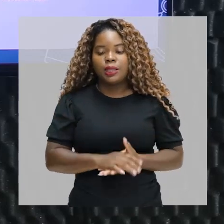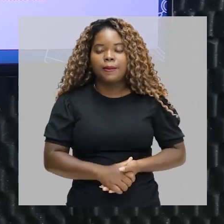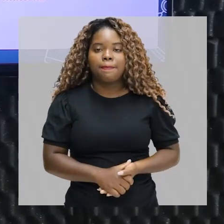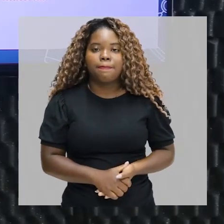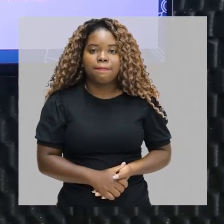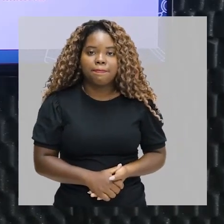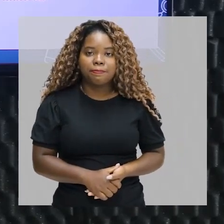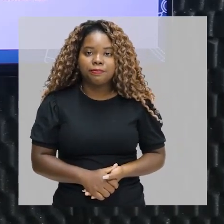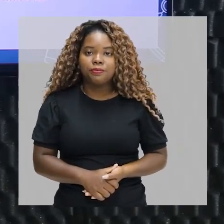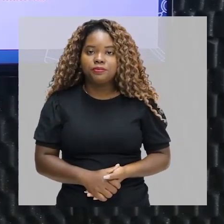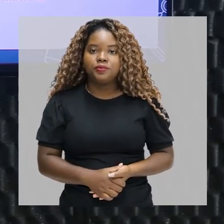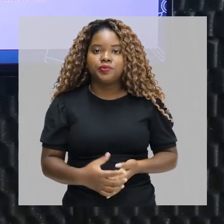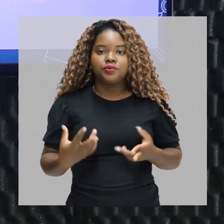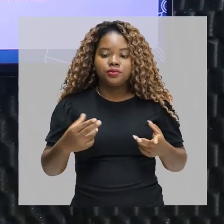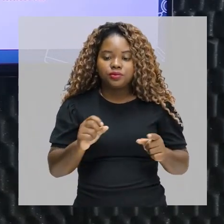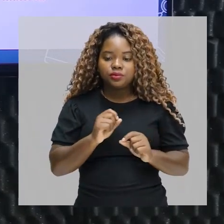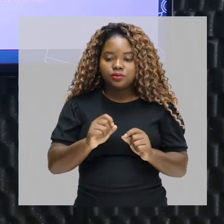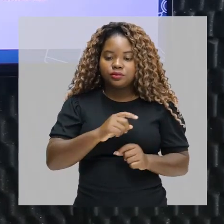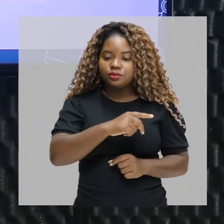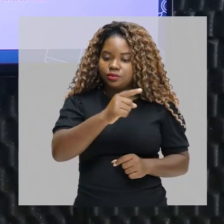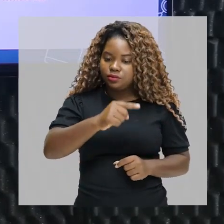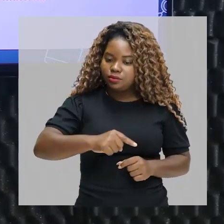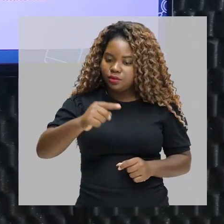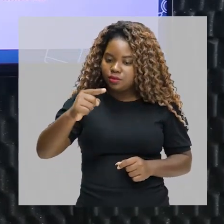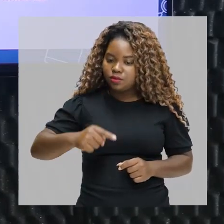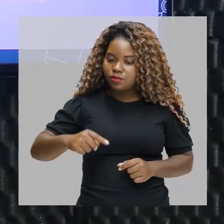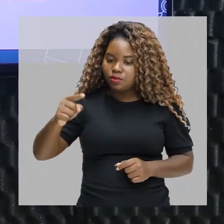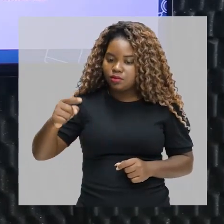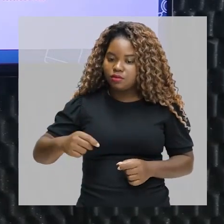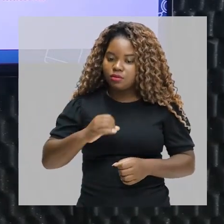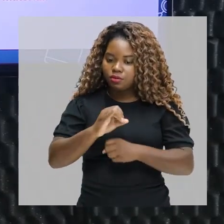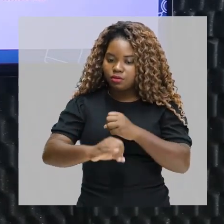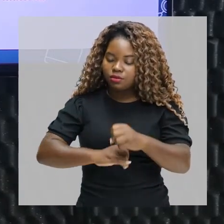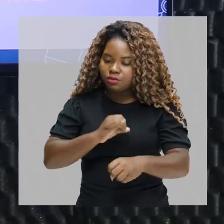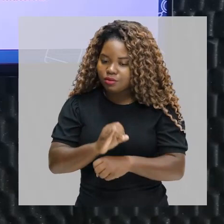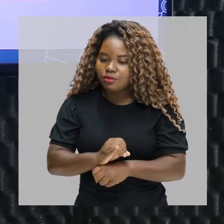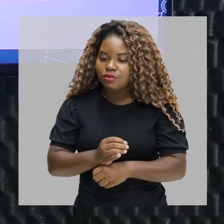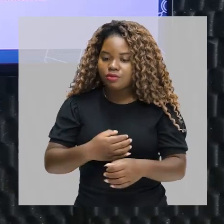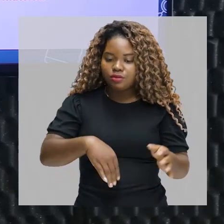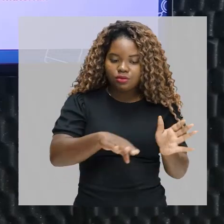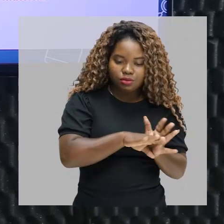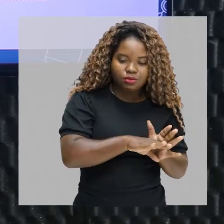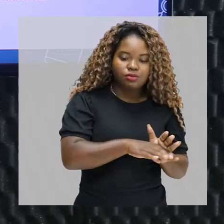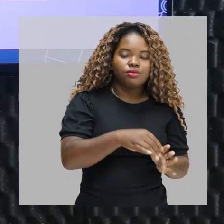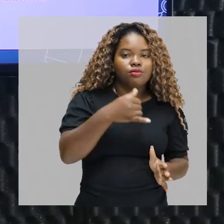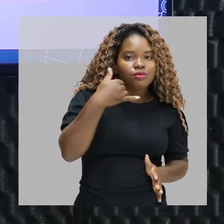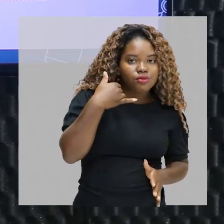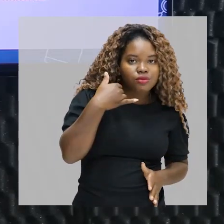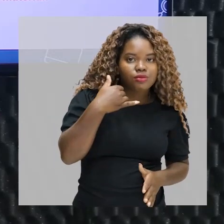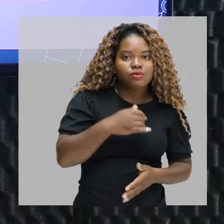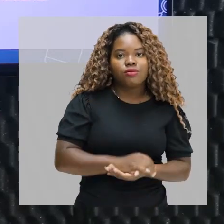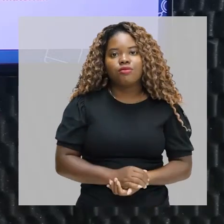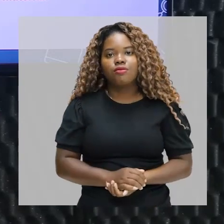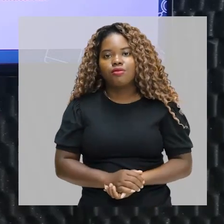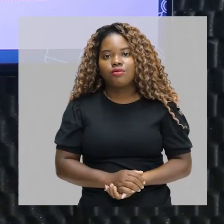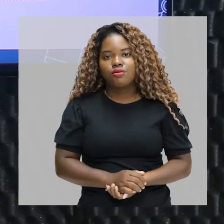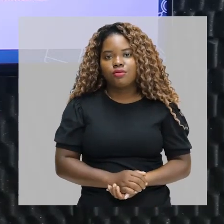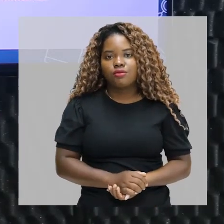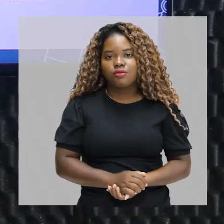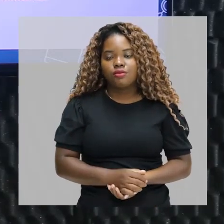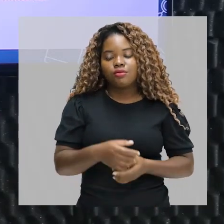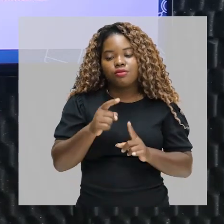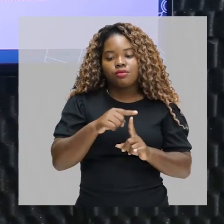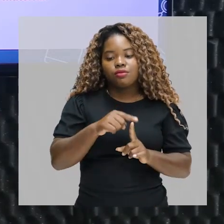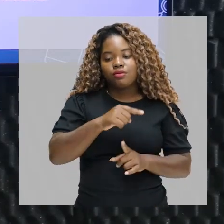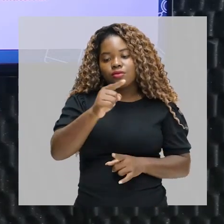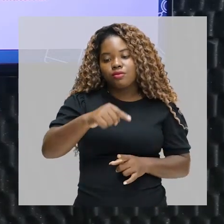é semelhante à onda que sai do seu aparelho de internet e chega até o seu celular. Certo? Esse tipo de onda